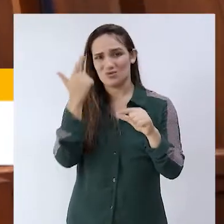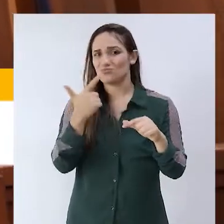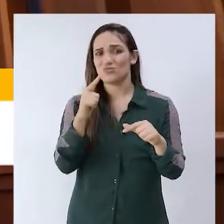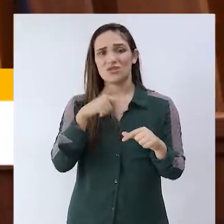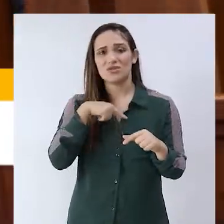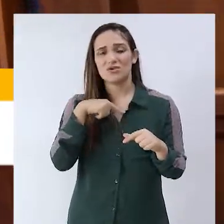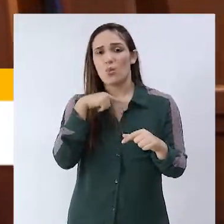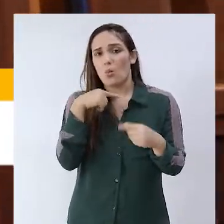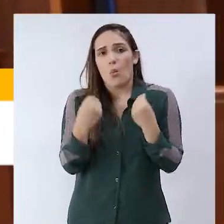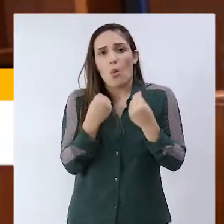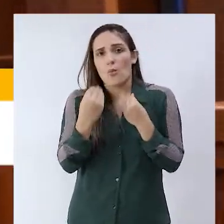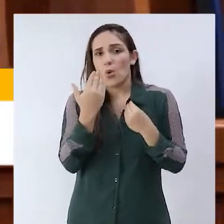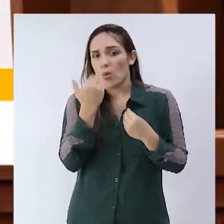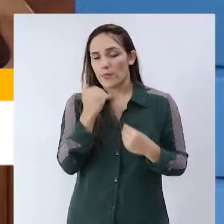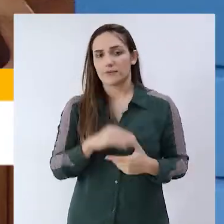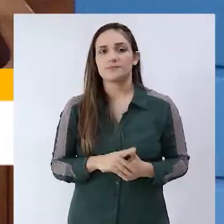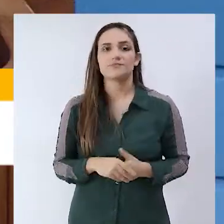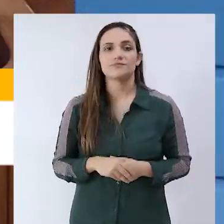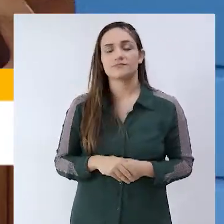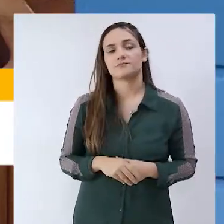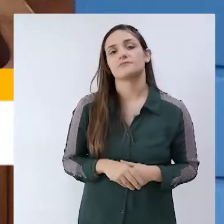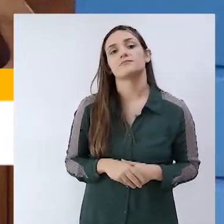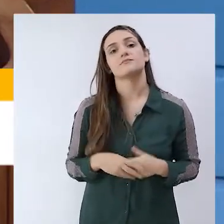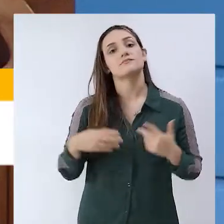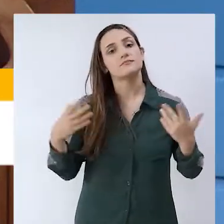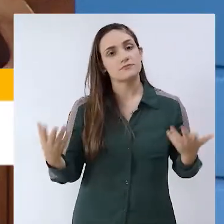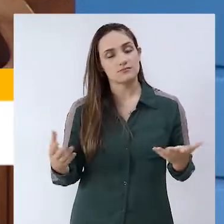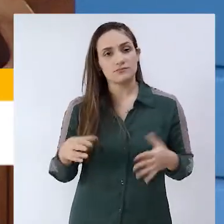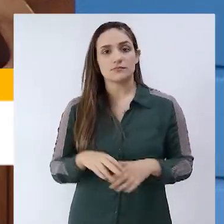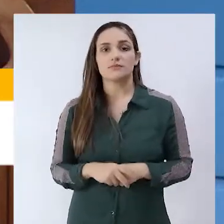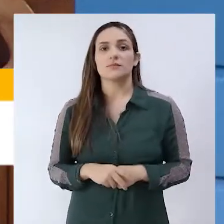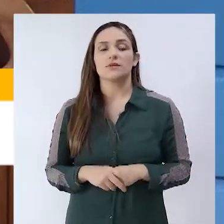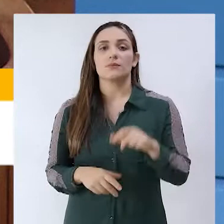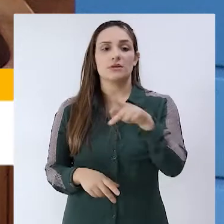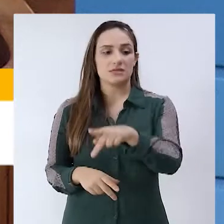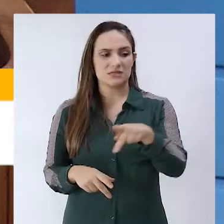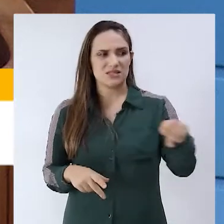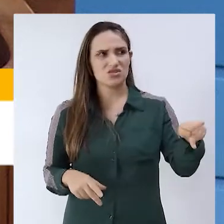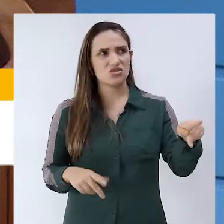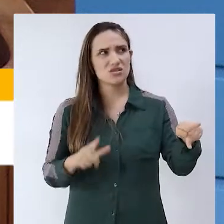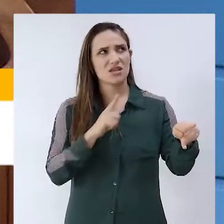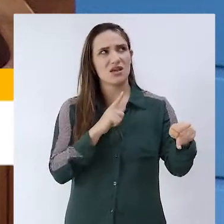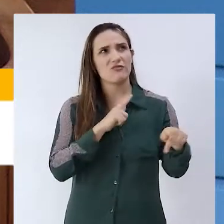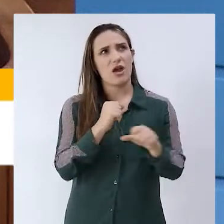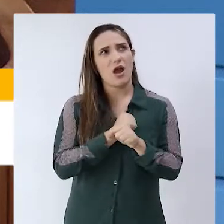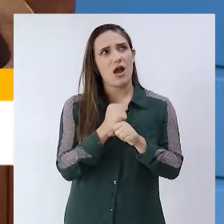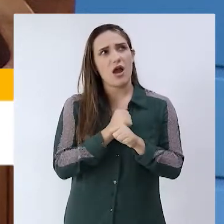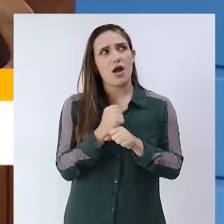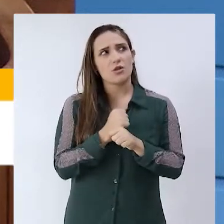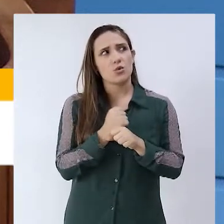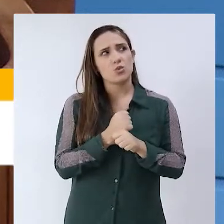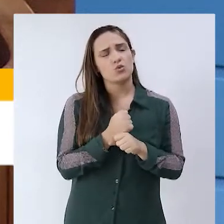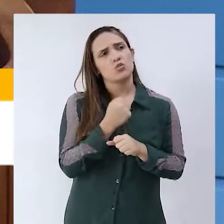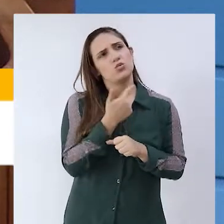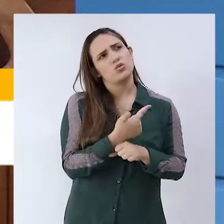à insegurança alimentar. Nós tivemos, senhor presidente, em